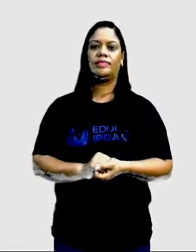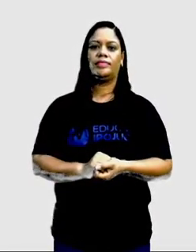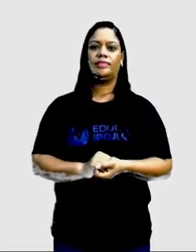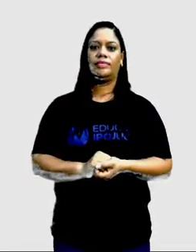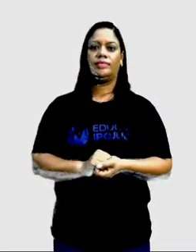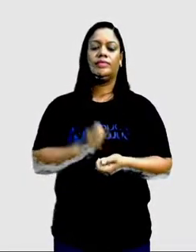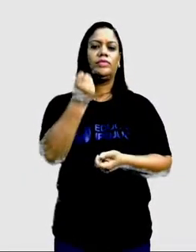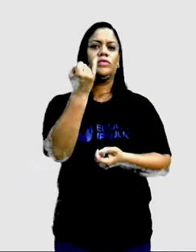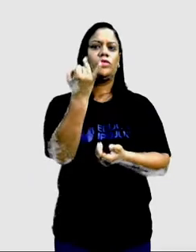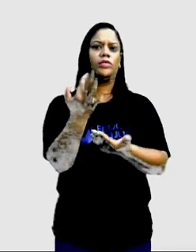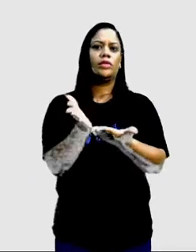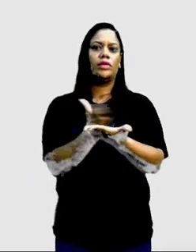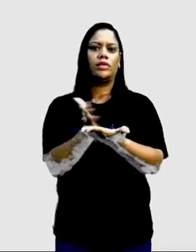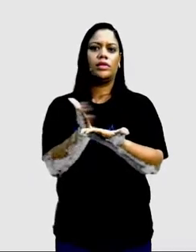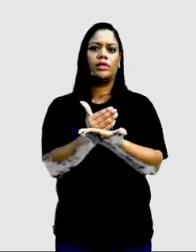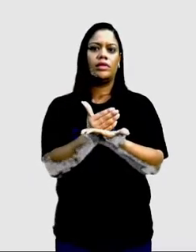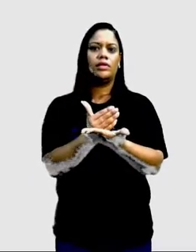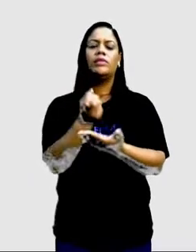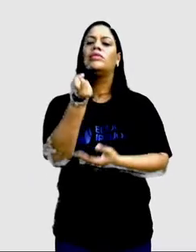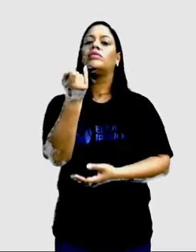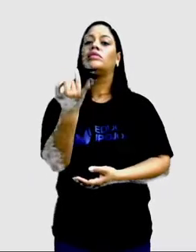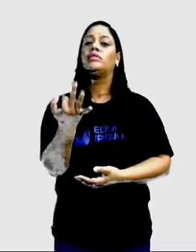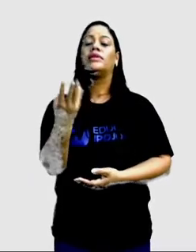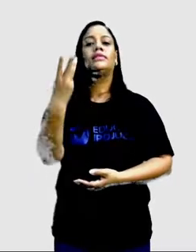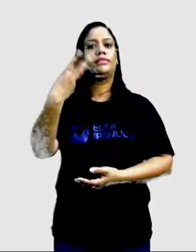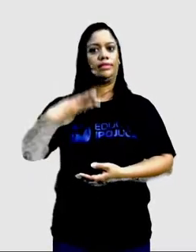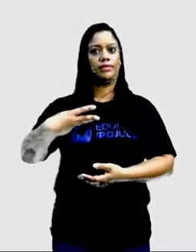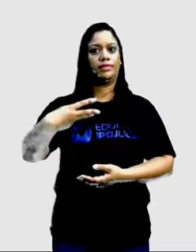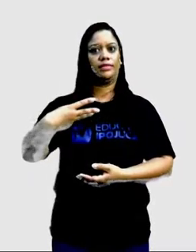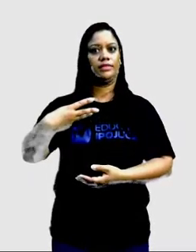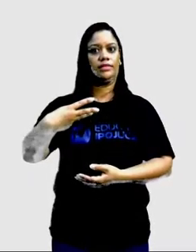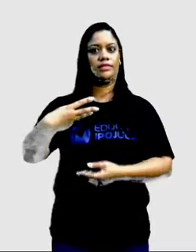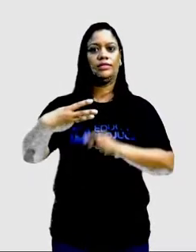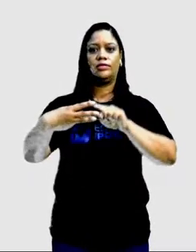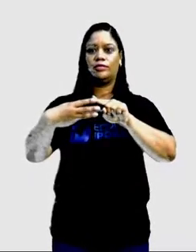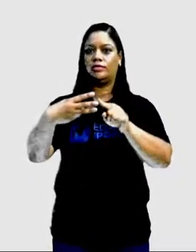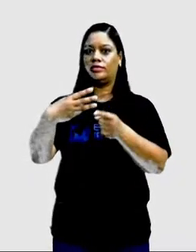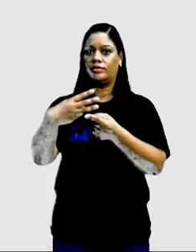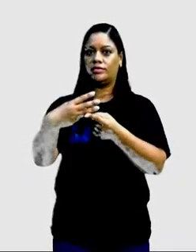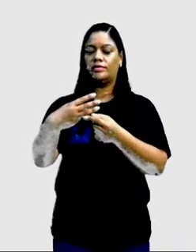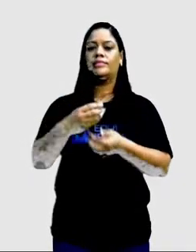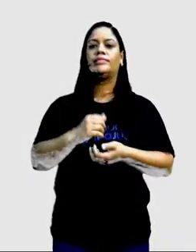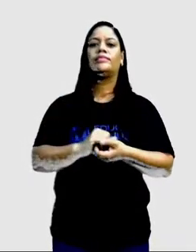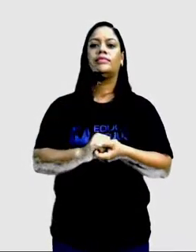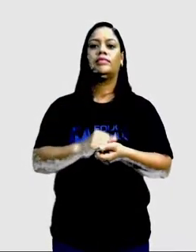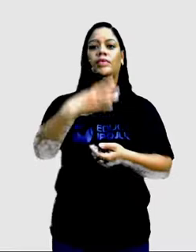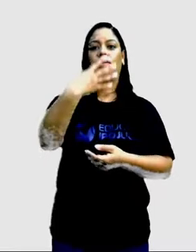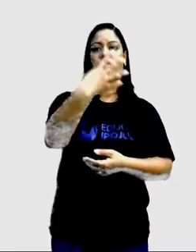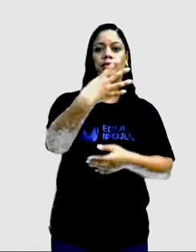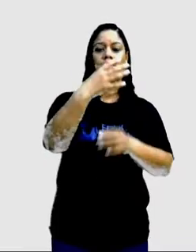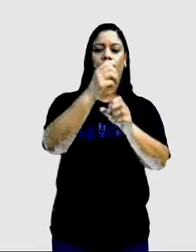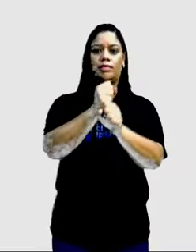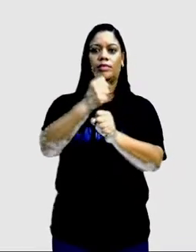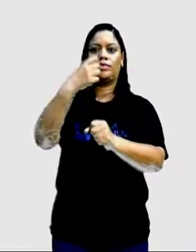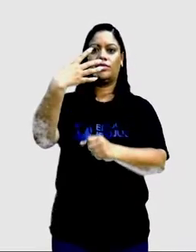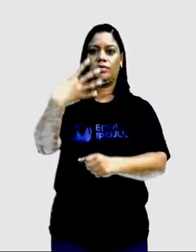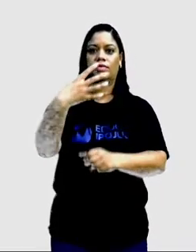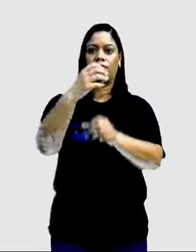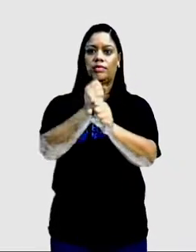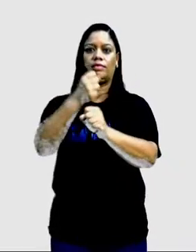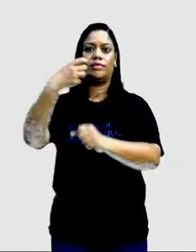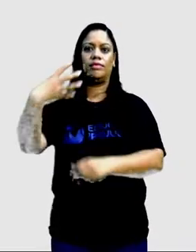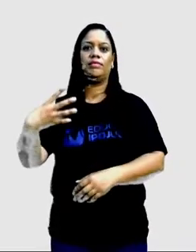São quantas páginas mesmo que eu quero saber? 3. Então, 4 mais 4 mais